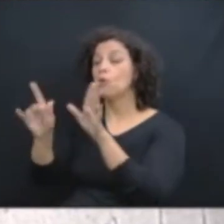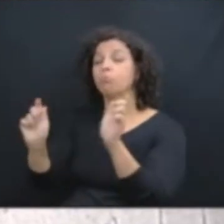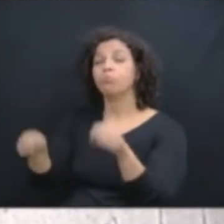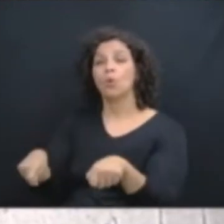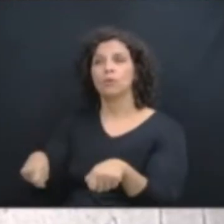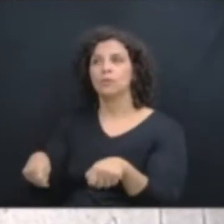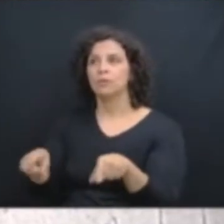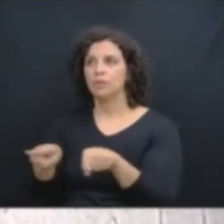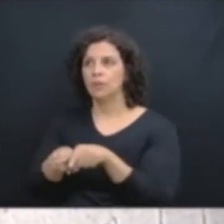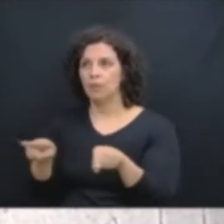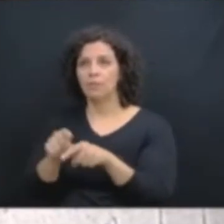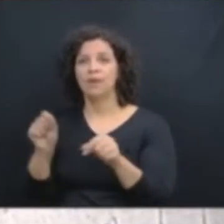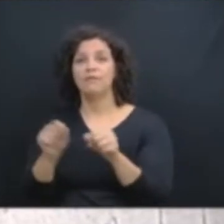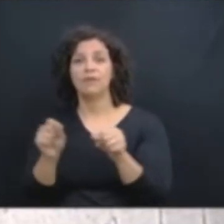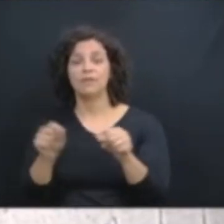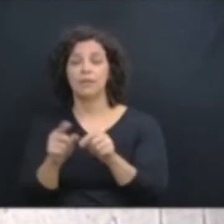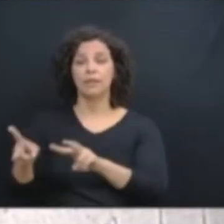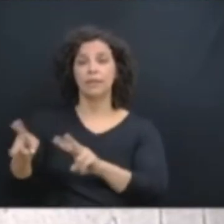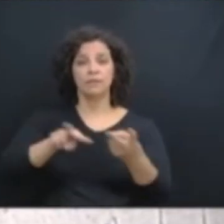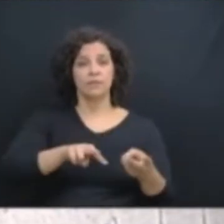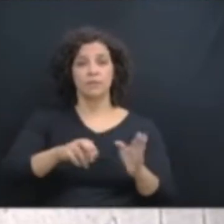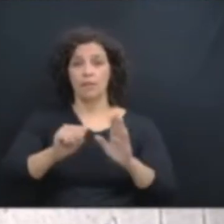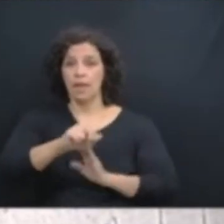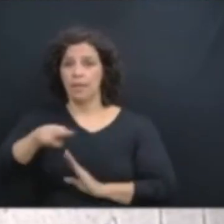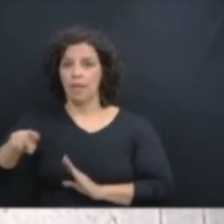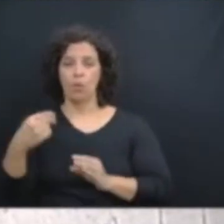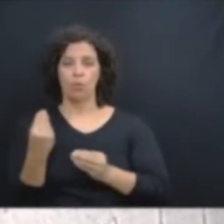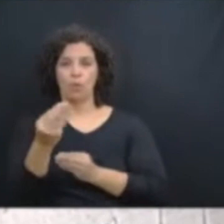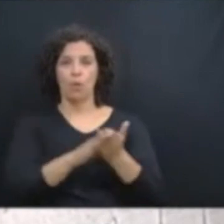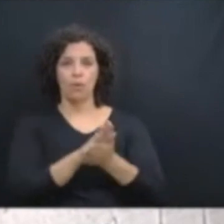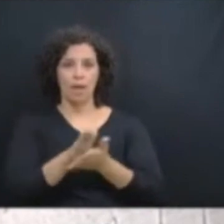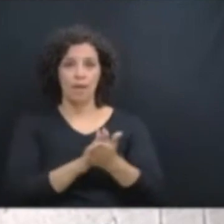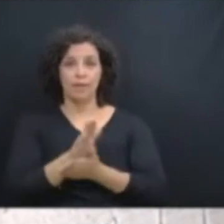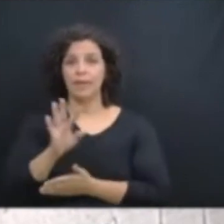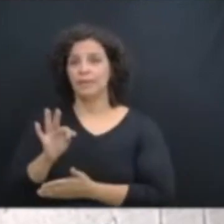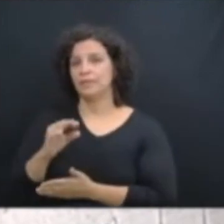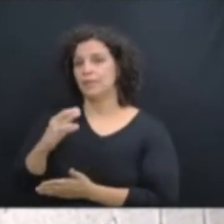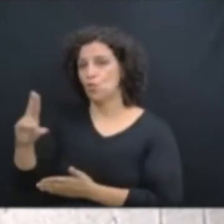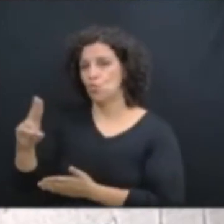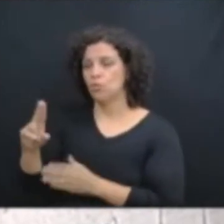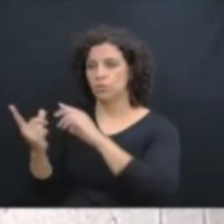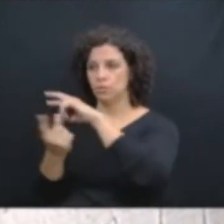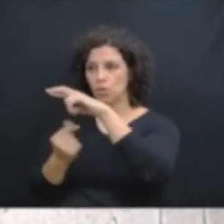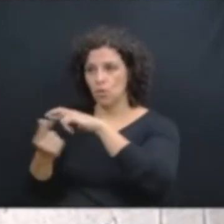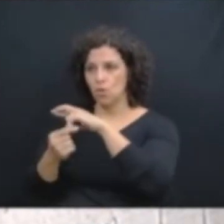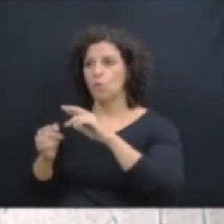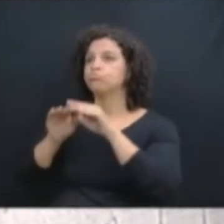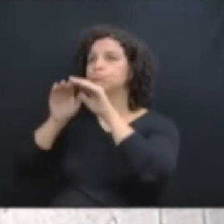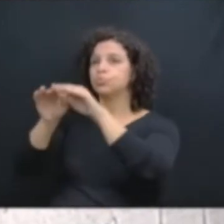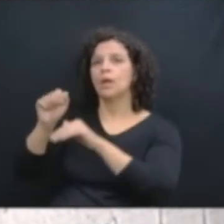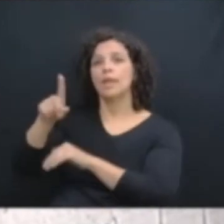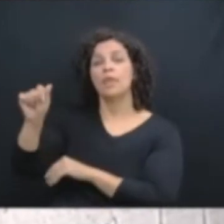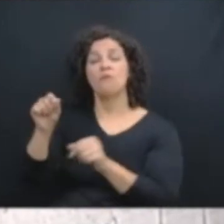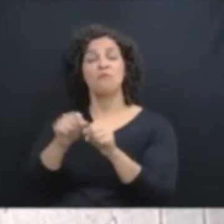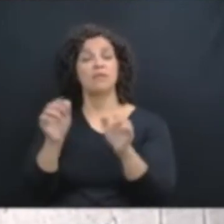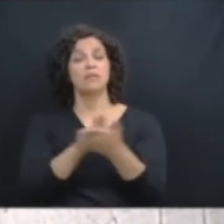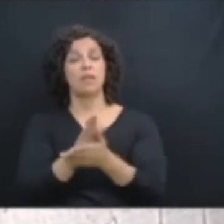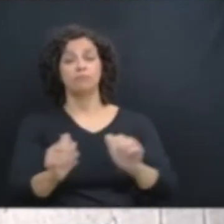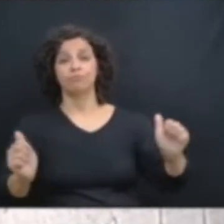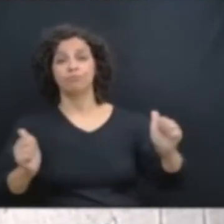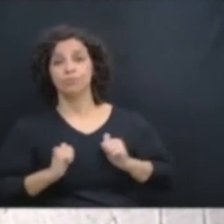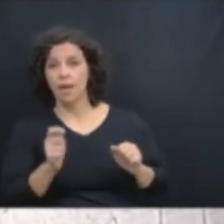autorização para que isso ocorra. Não existe. O TCU já deu ciência à ANEEL e a ANEEL não tomou providências até